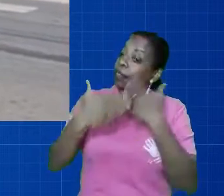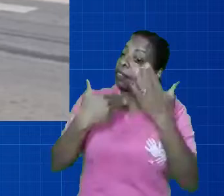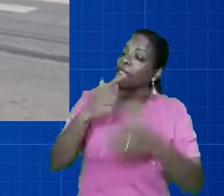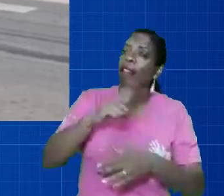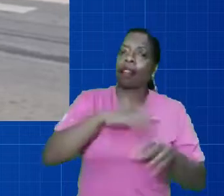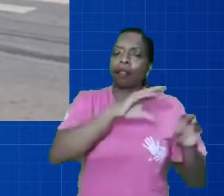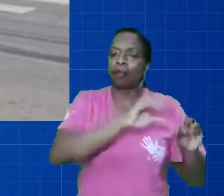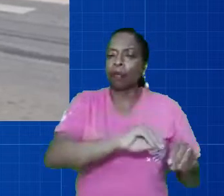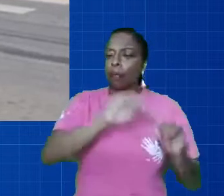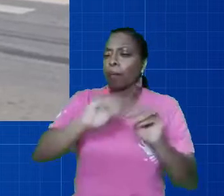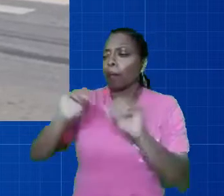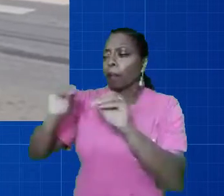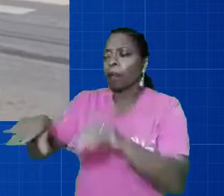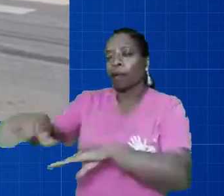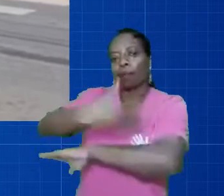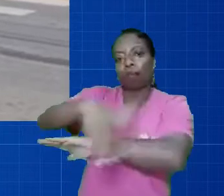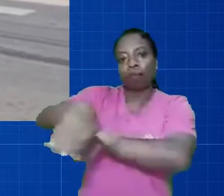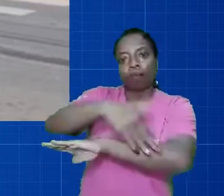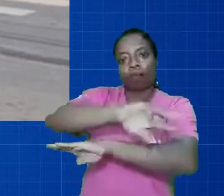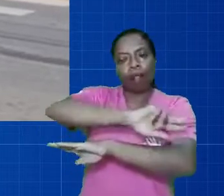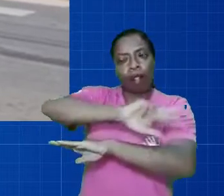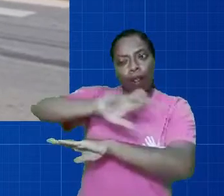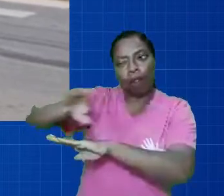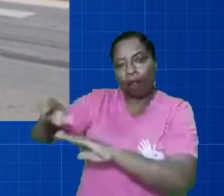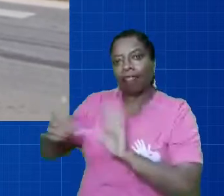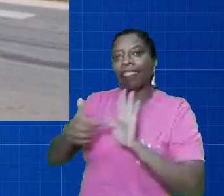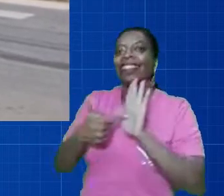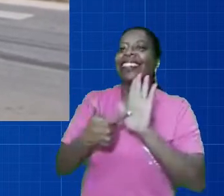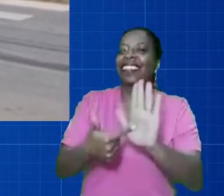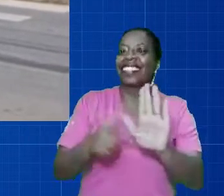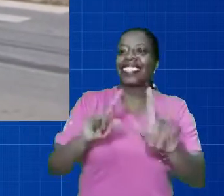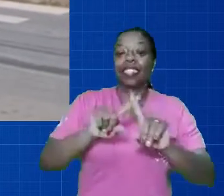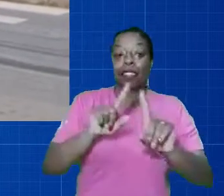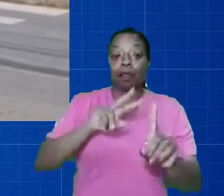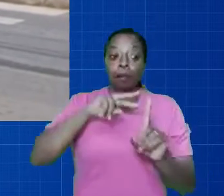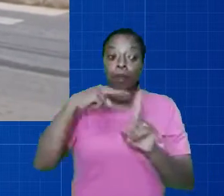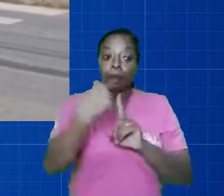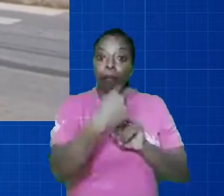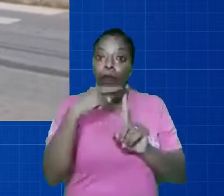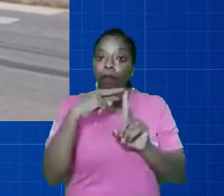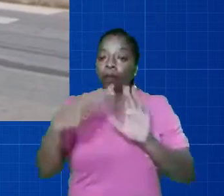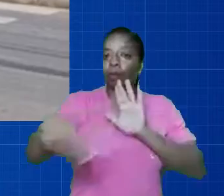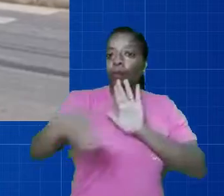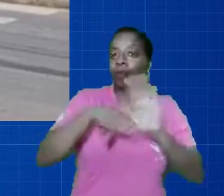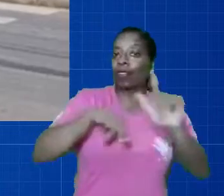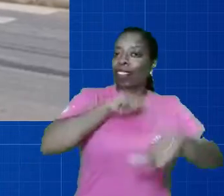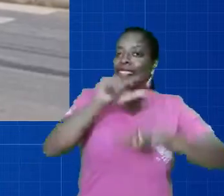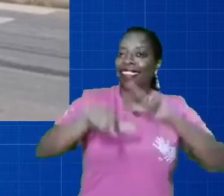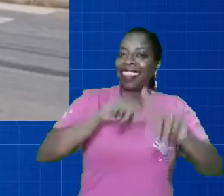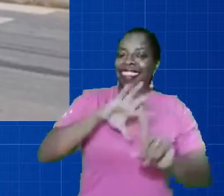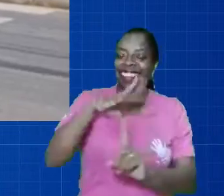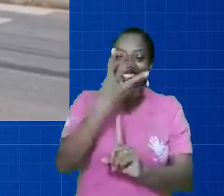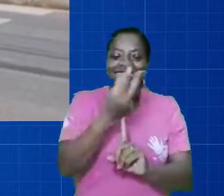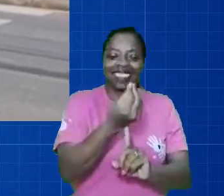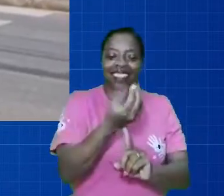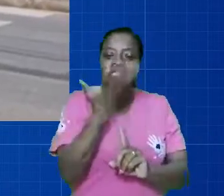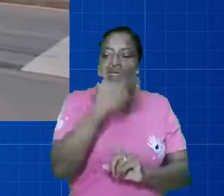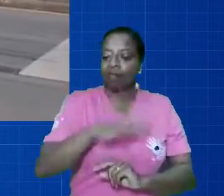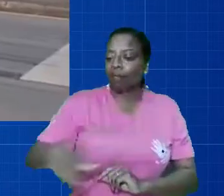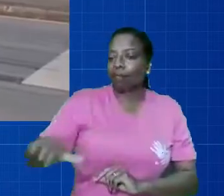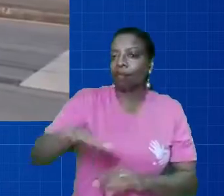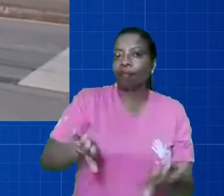vários endereços, para outros lugares, mas sempre na mesma perspectiva do trabalho de arte com as crianças e comunidade em